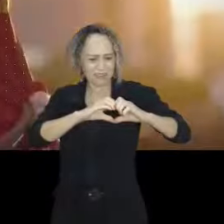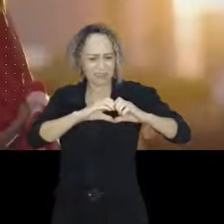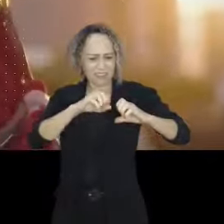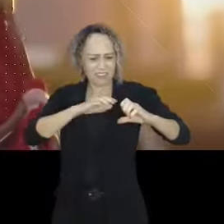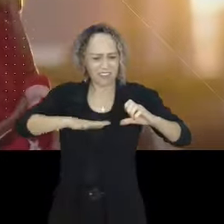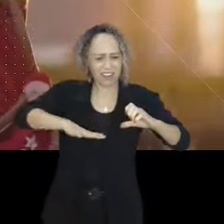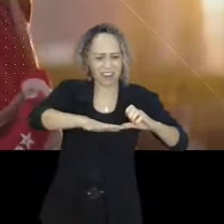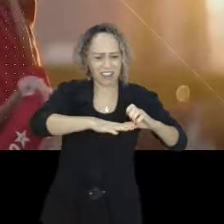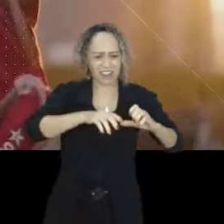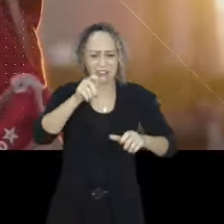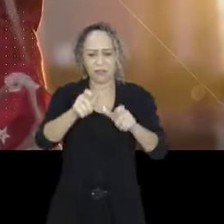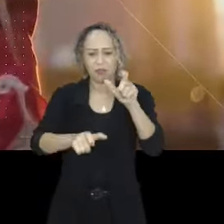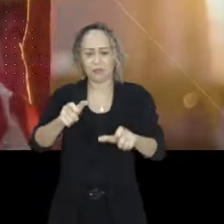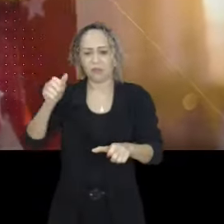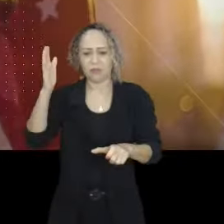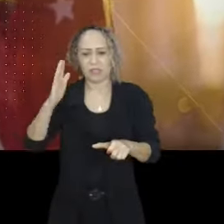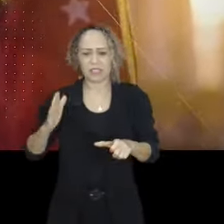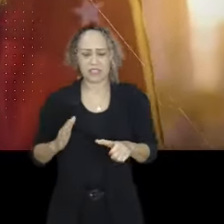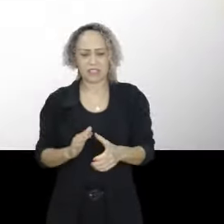das brasileiras.